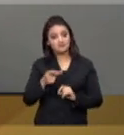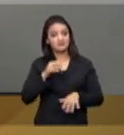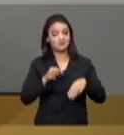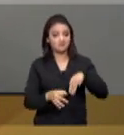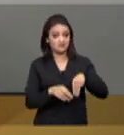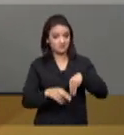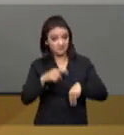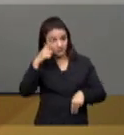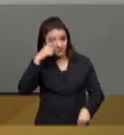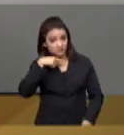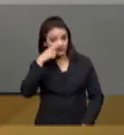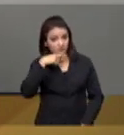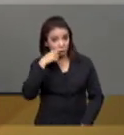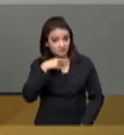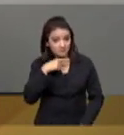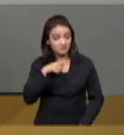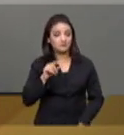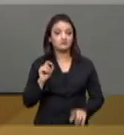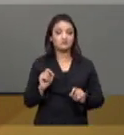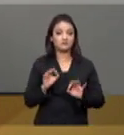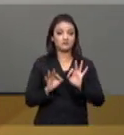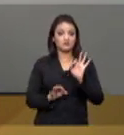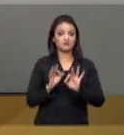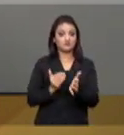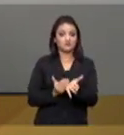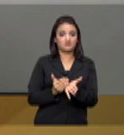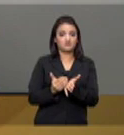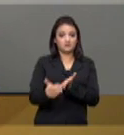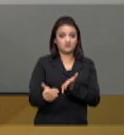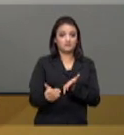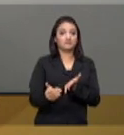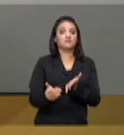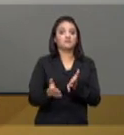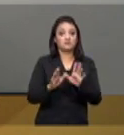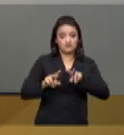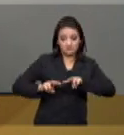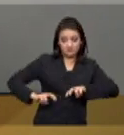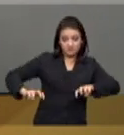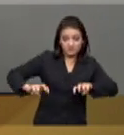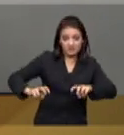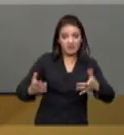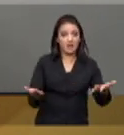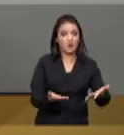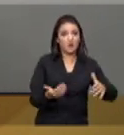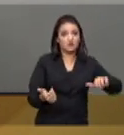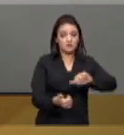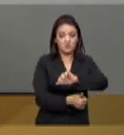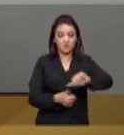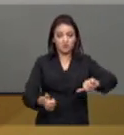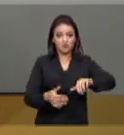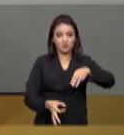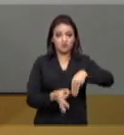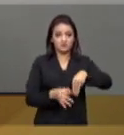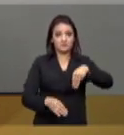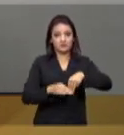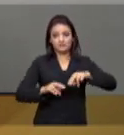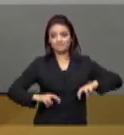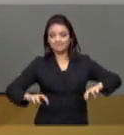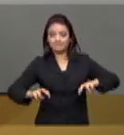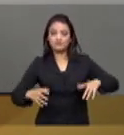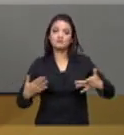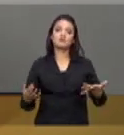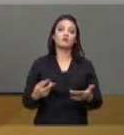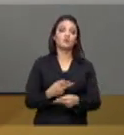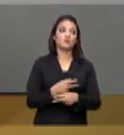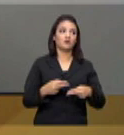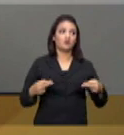aspas. O fato é que o julgamento começou com uma composição e agora o tribunal tem outra composição. Esse é um dado fático